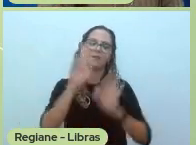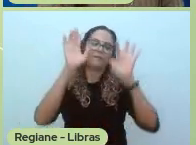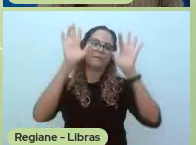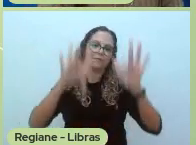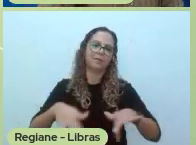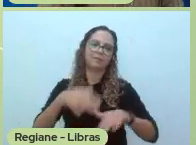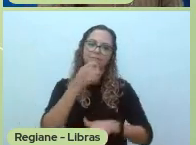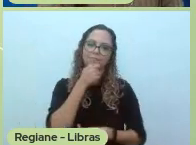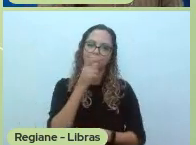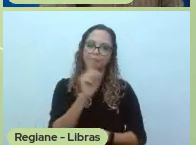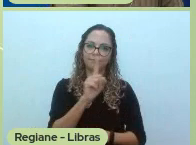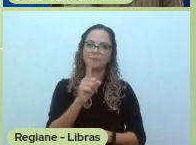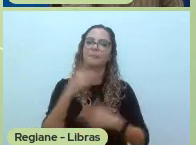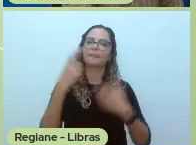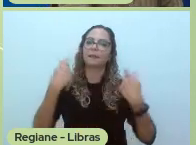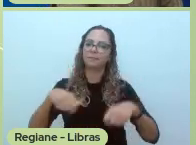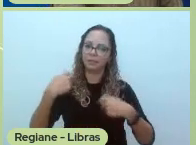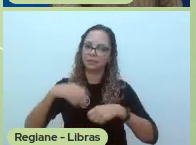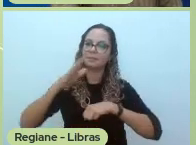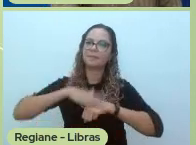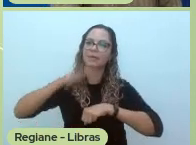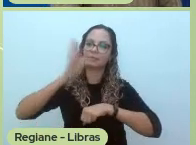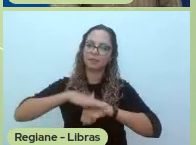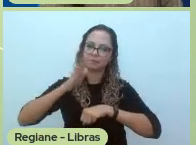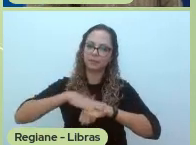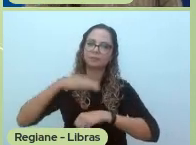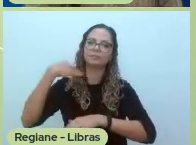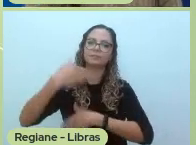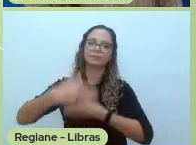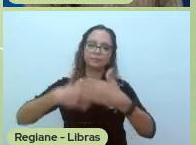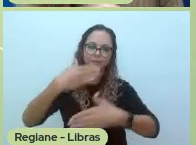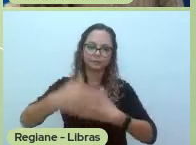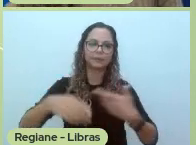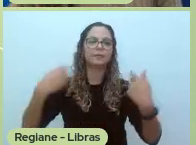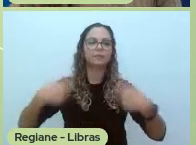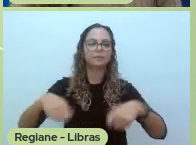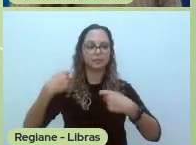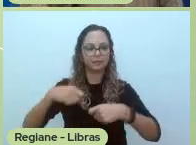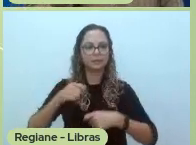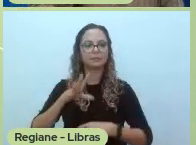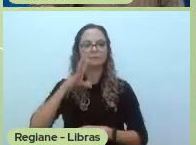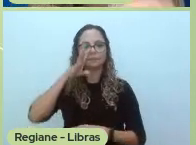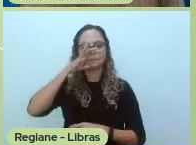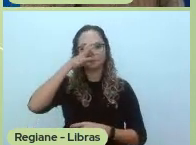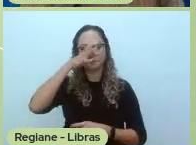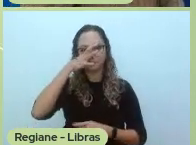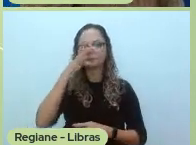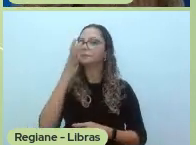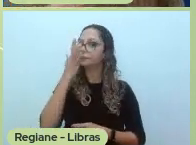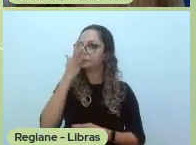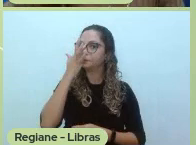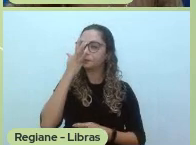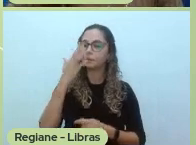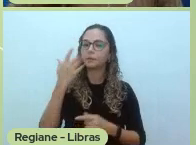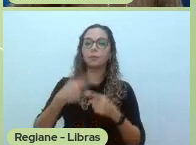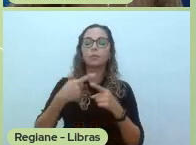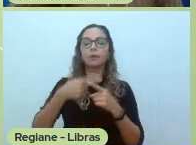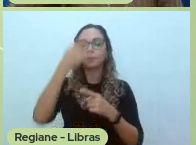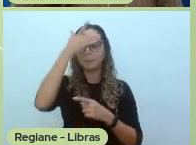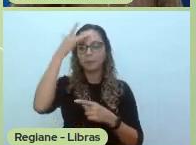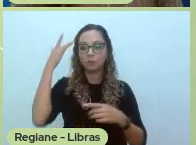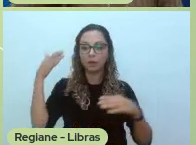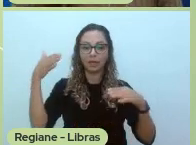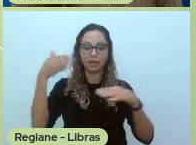coisa, precisa muita resiliência, de quem está. Não é fácil para quem entra nesse caminho, não acredito que seja fácil para